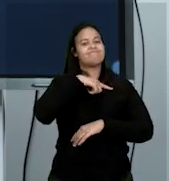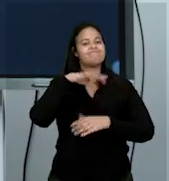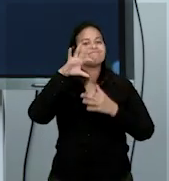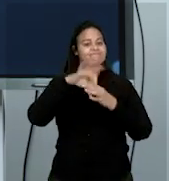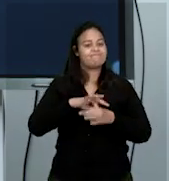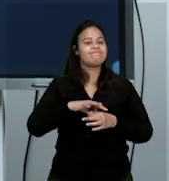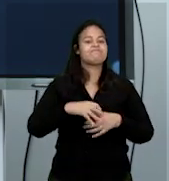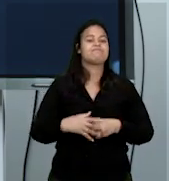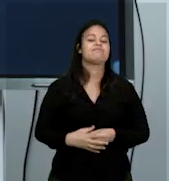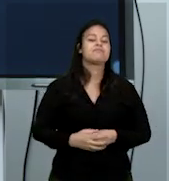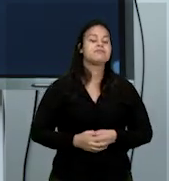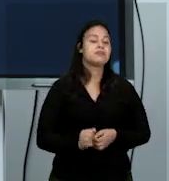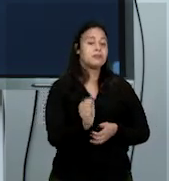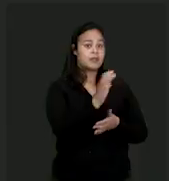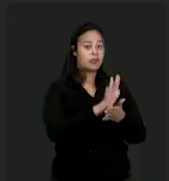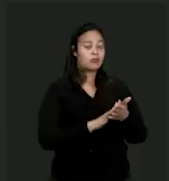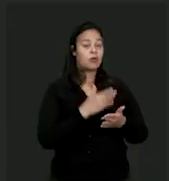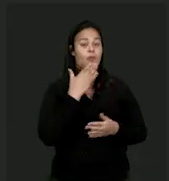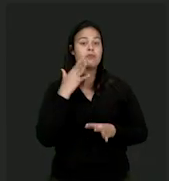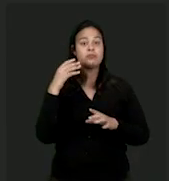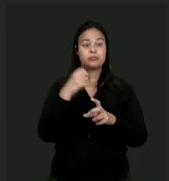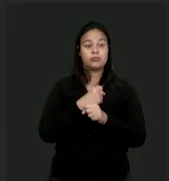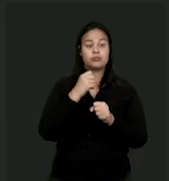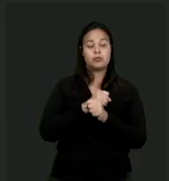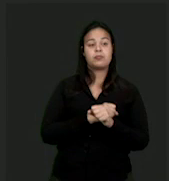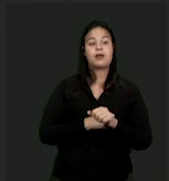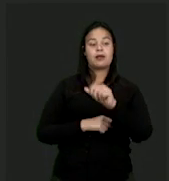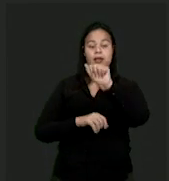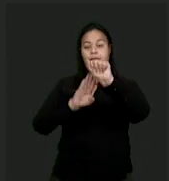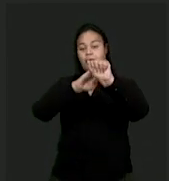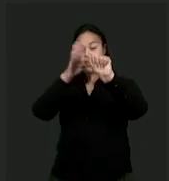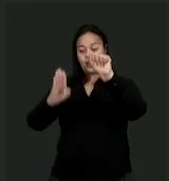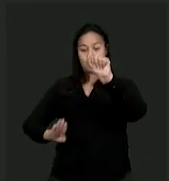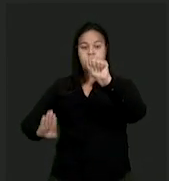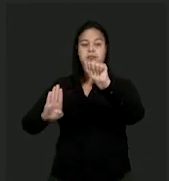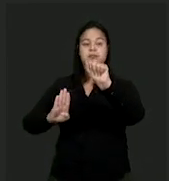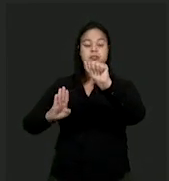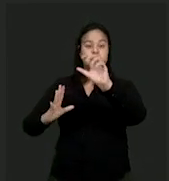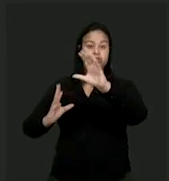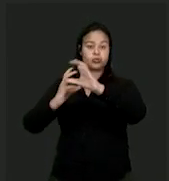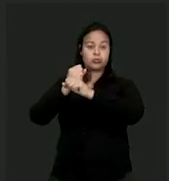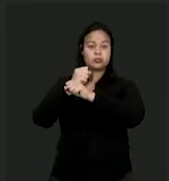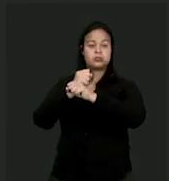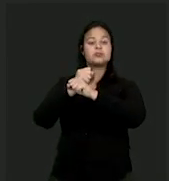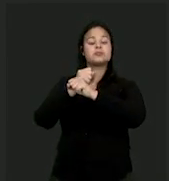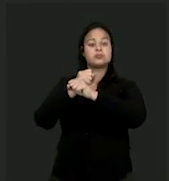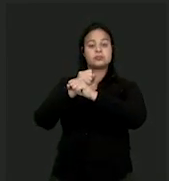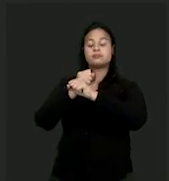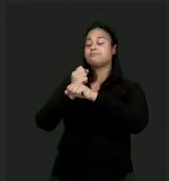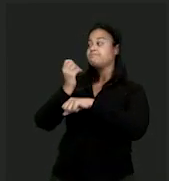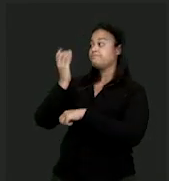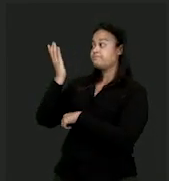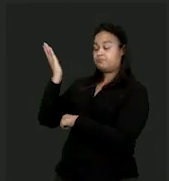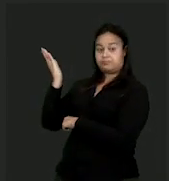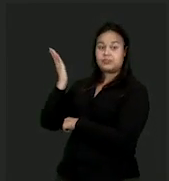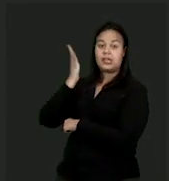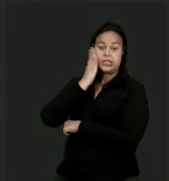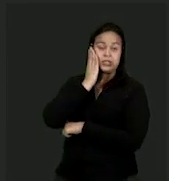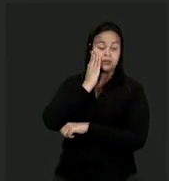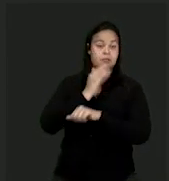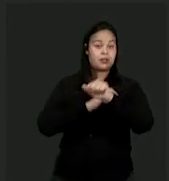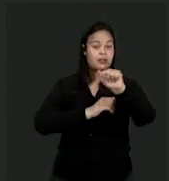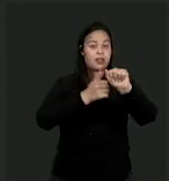exercício. Ó. Calcula a medida de A até B, na figura abaixo, sabendo que o ângulo A é